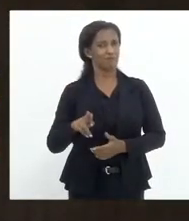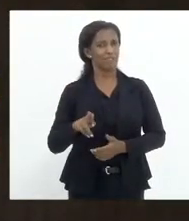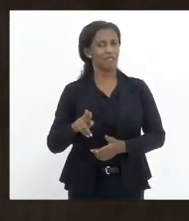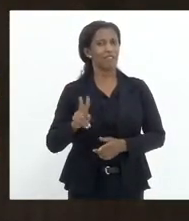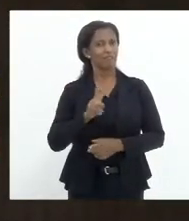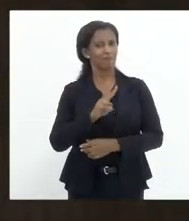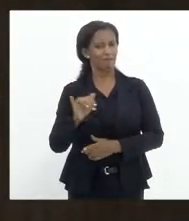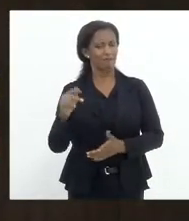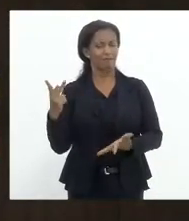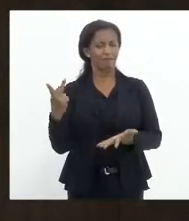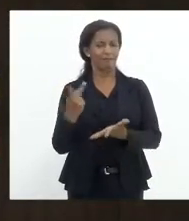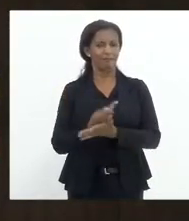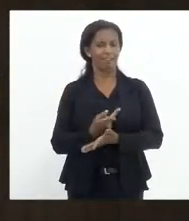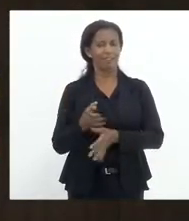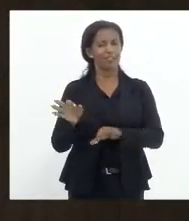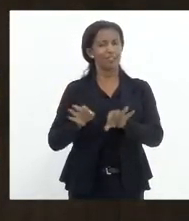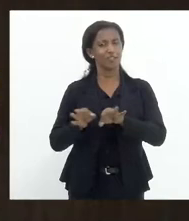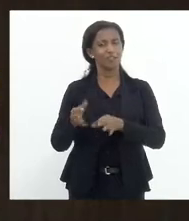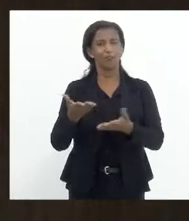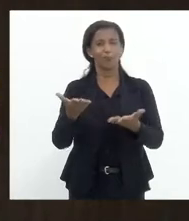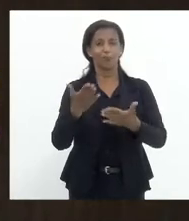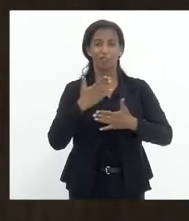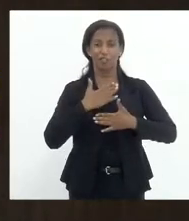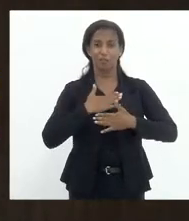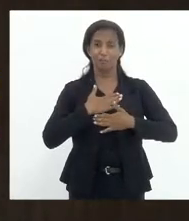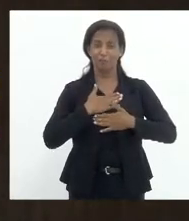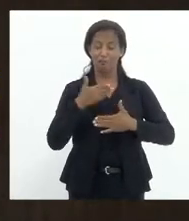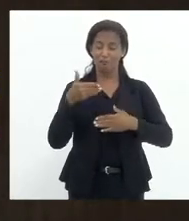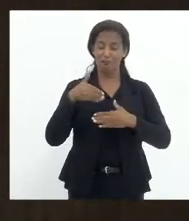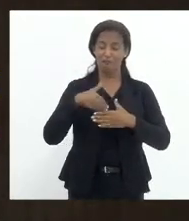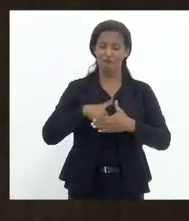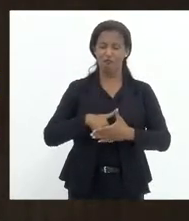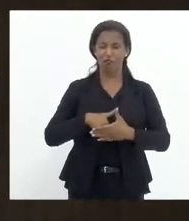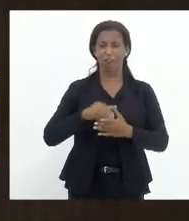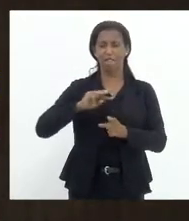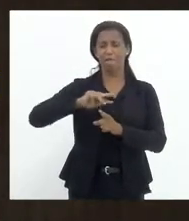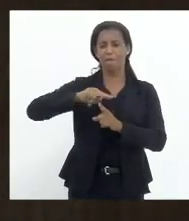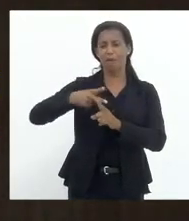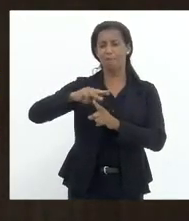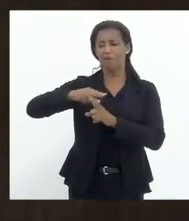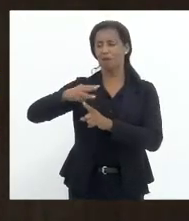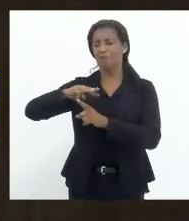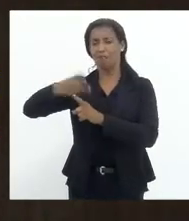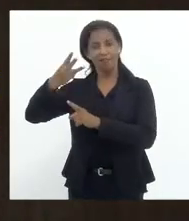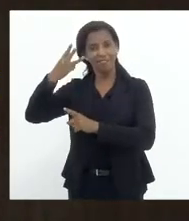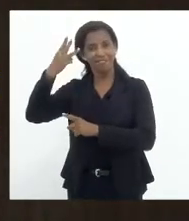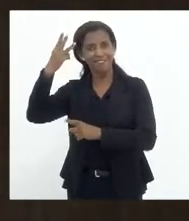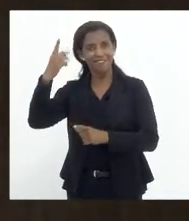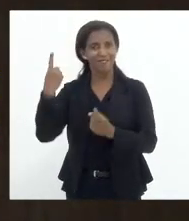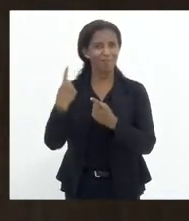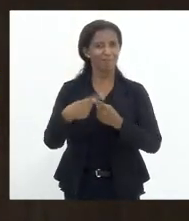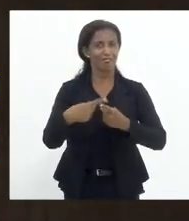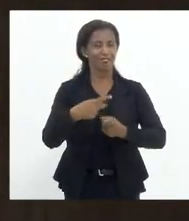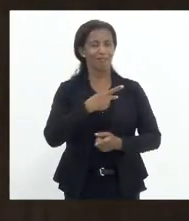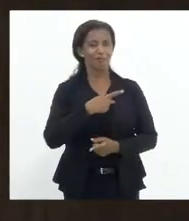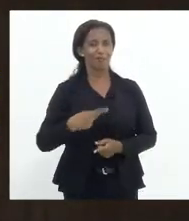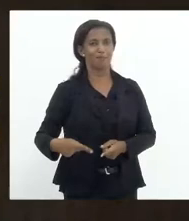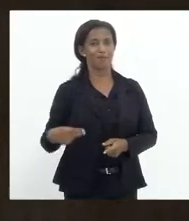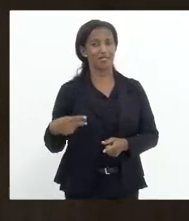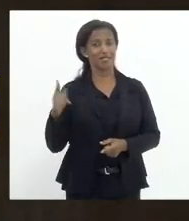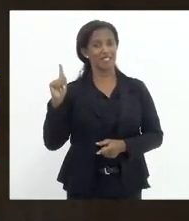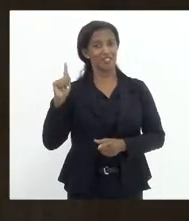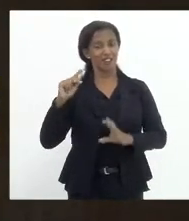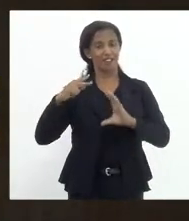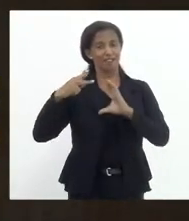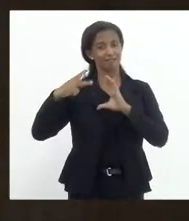acontecer de modo que vão ser nesse a tia meu voto agora terá triplicado o meu voto porque o presidente da Câmara